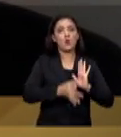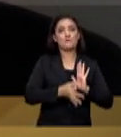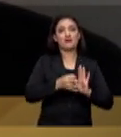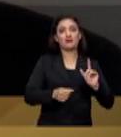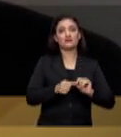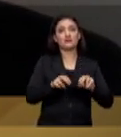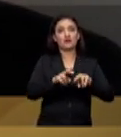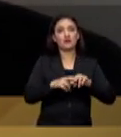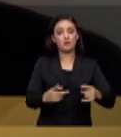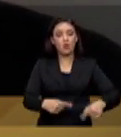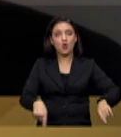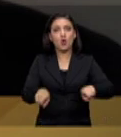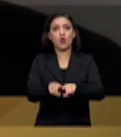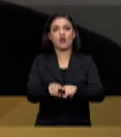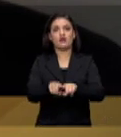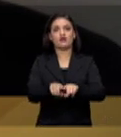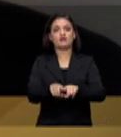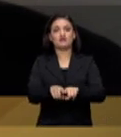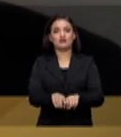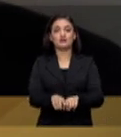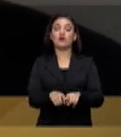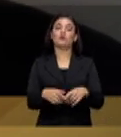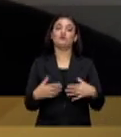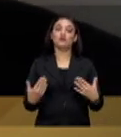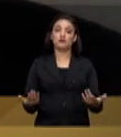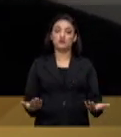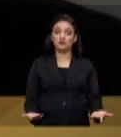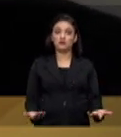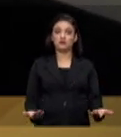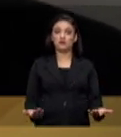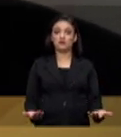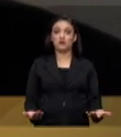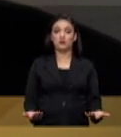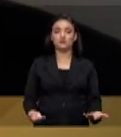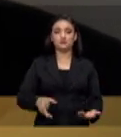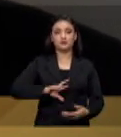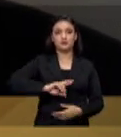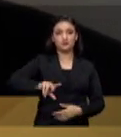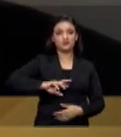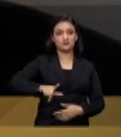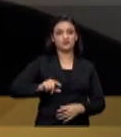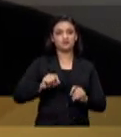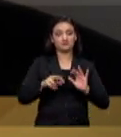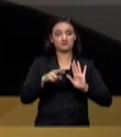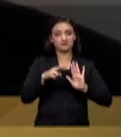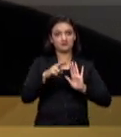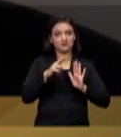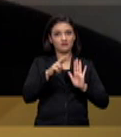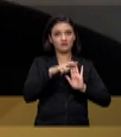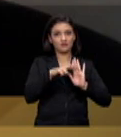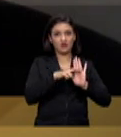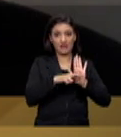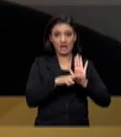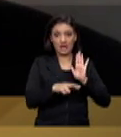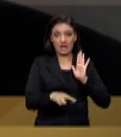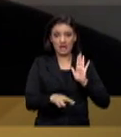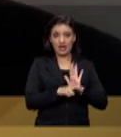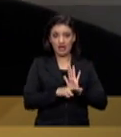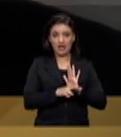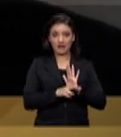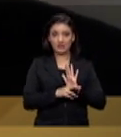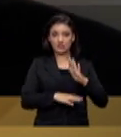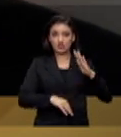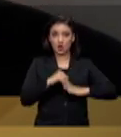conexão, a qual, como é se disso, não se trata de regra de fixação de competência, mas de